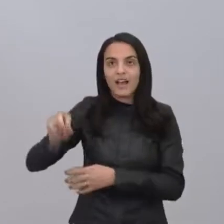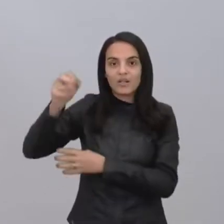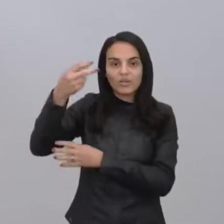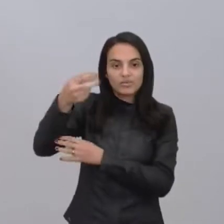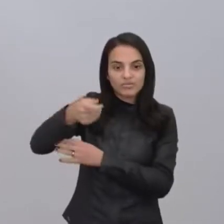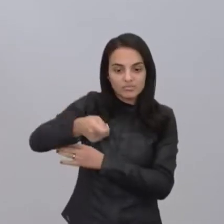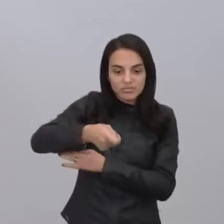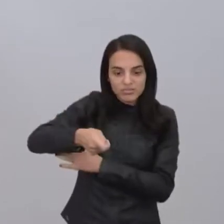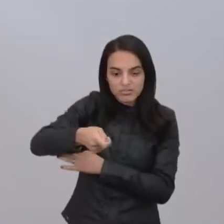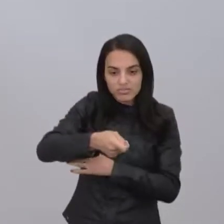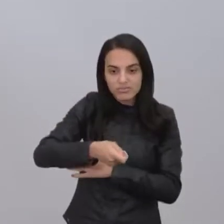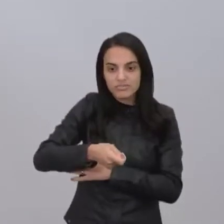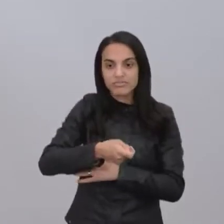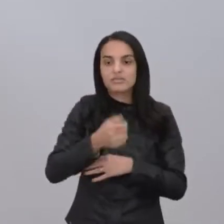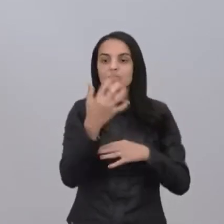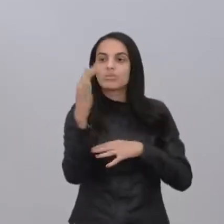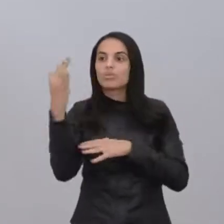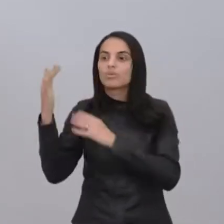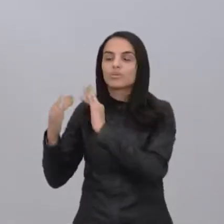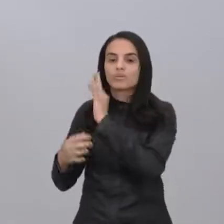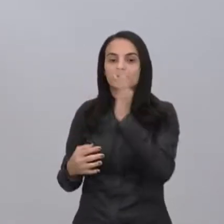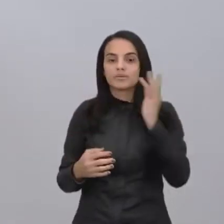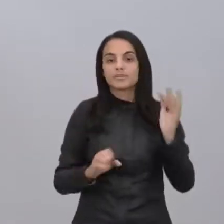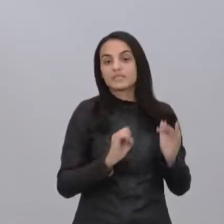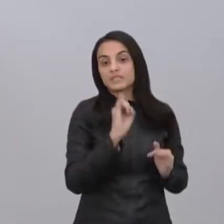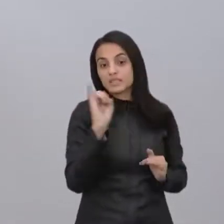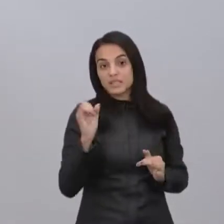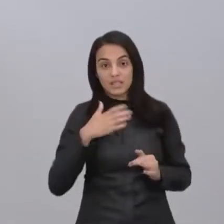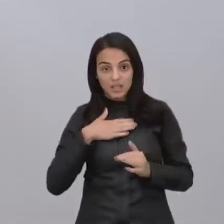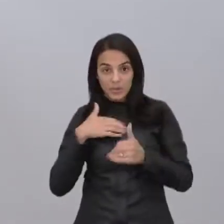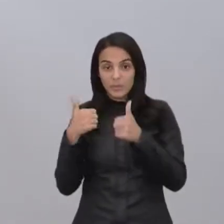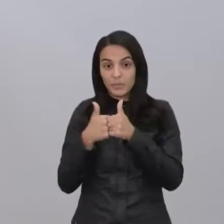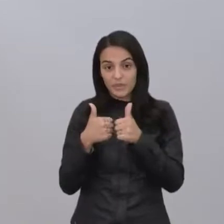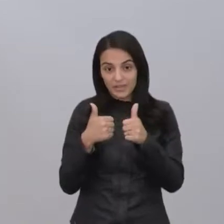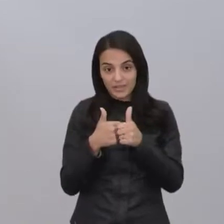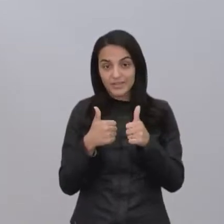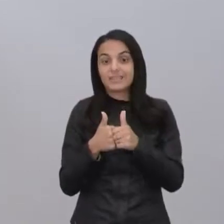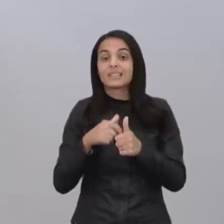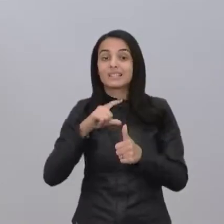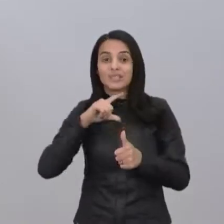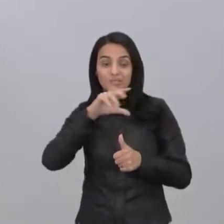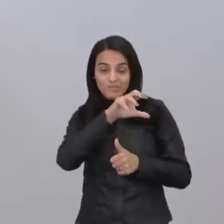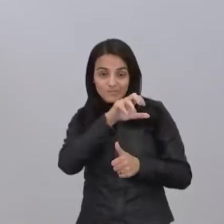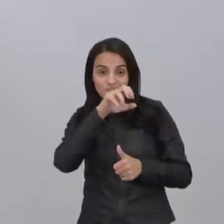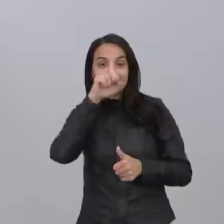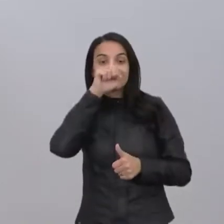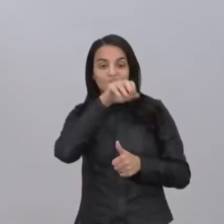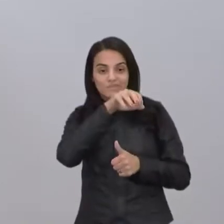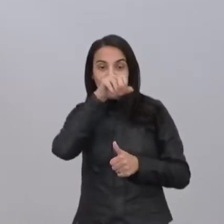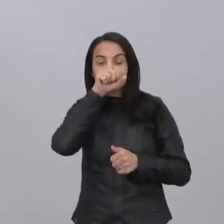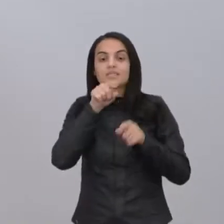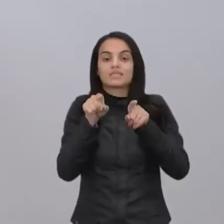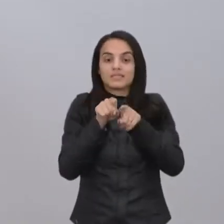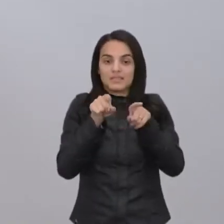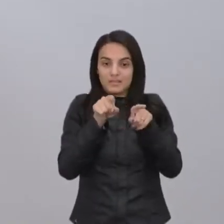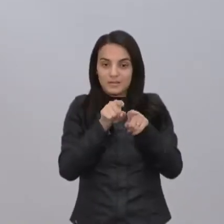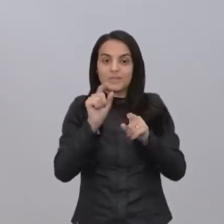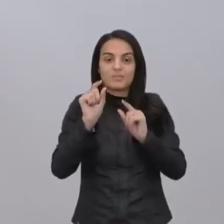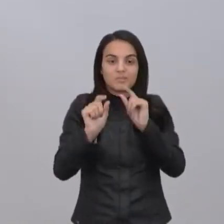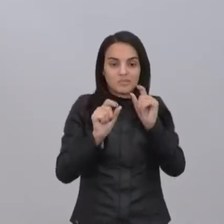meio ambiente. E aí, se eu estiver ali por perto, eu acabo inalando também essa